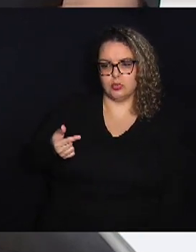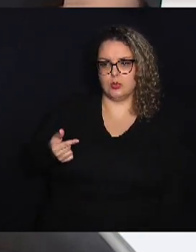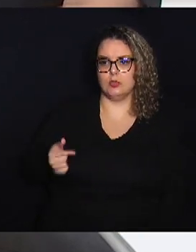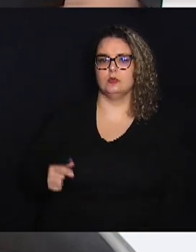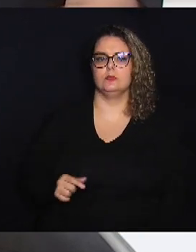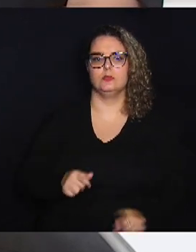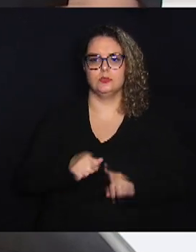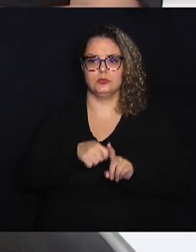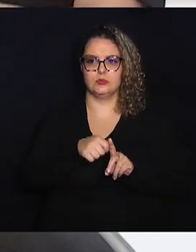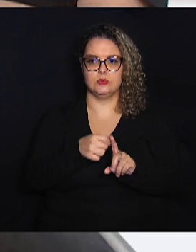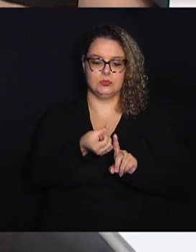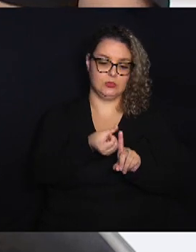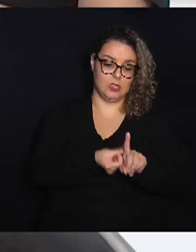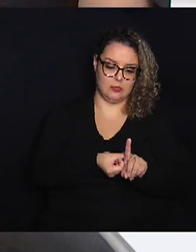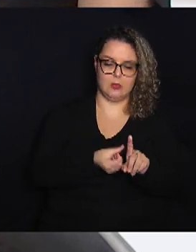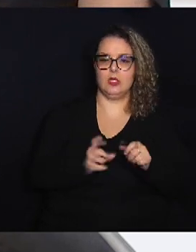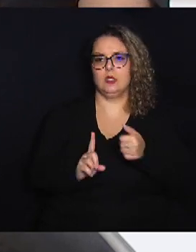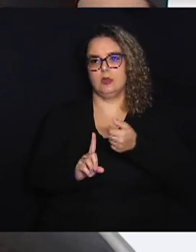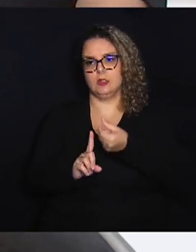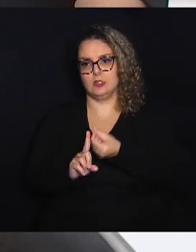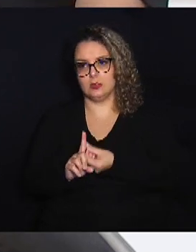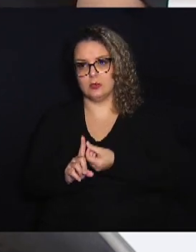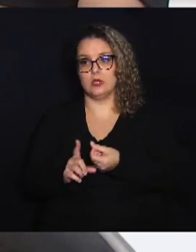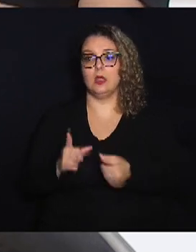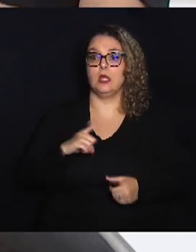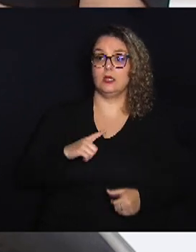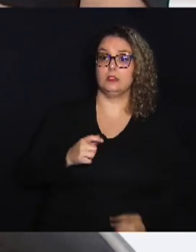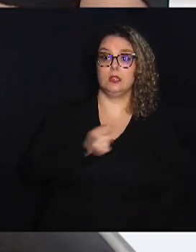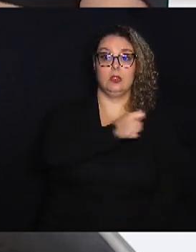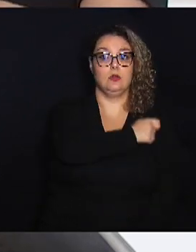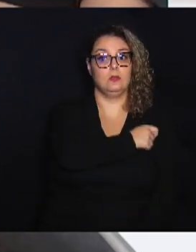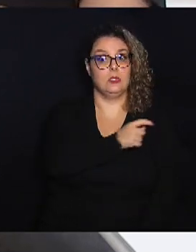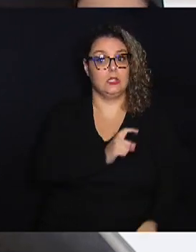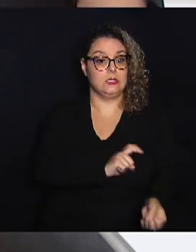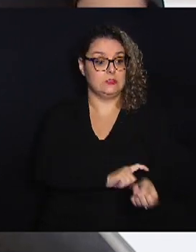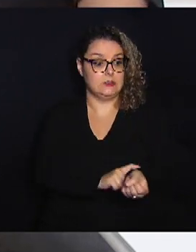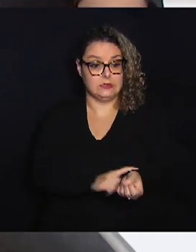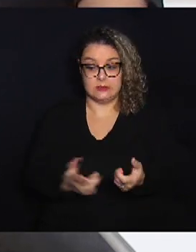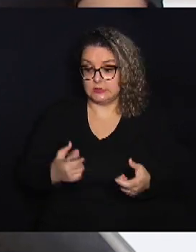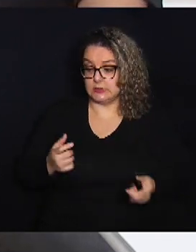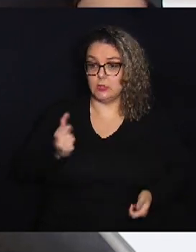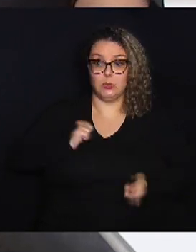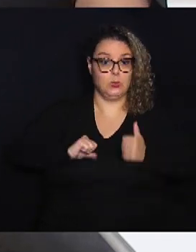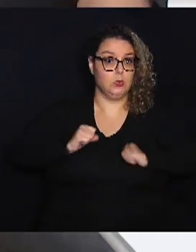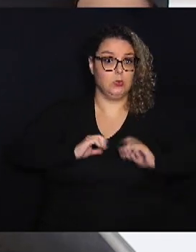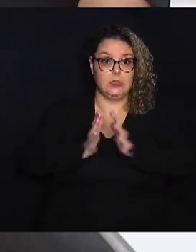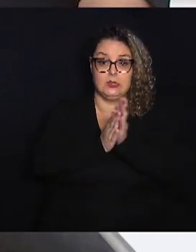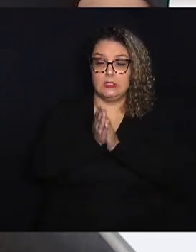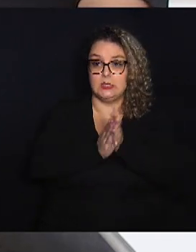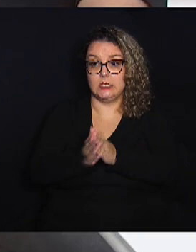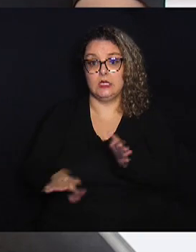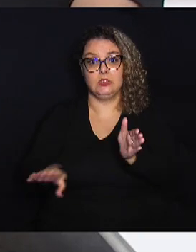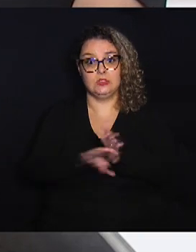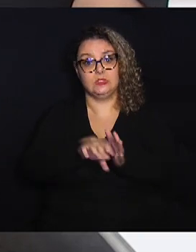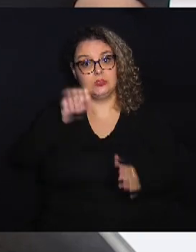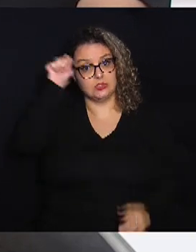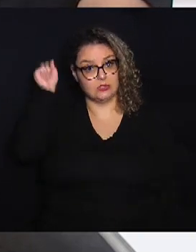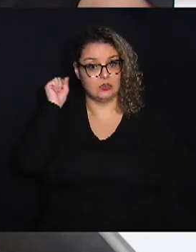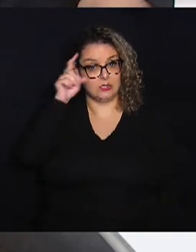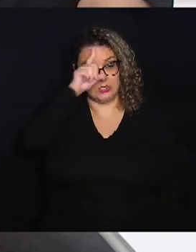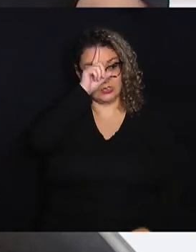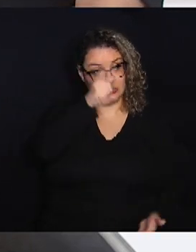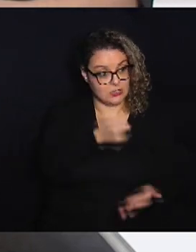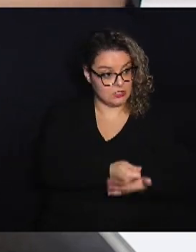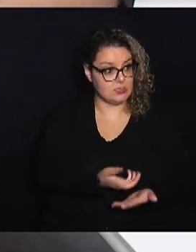semestre, eu começo a ter alunos mais ansiosos, alunos que percebem a chegada do vestibular. Então, por aquele vezes, momento de definir a profissão